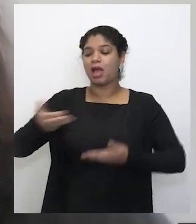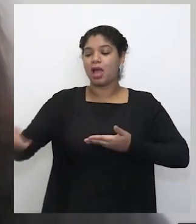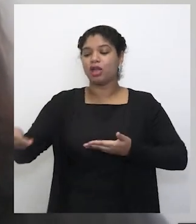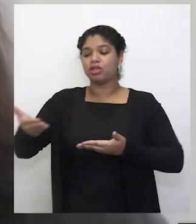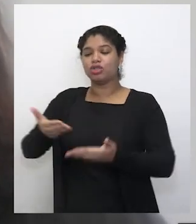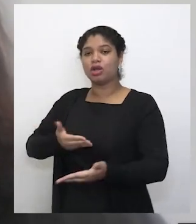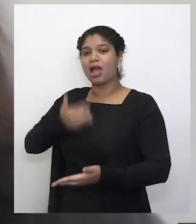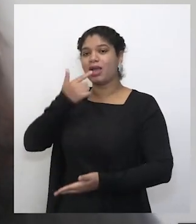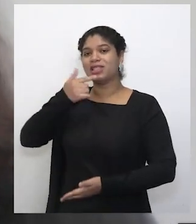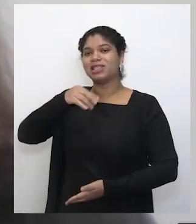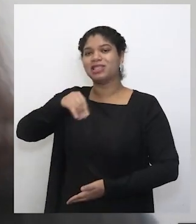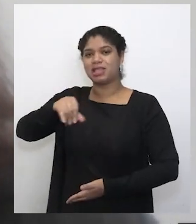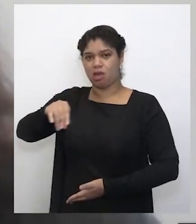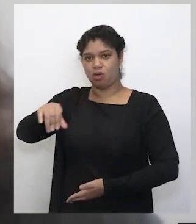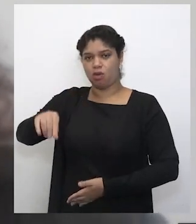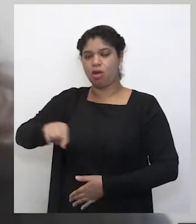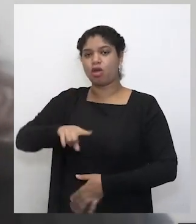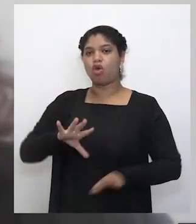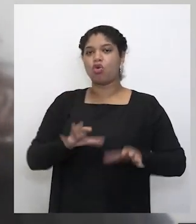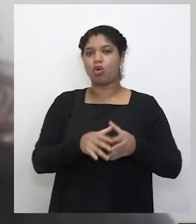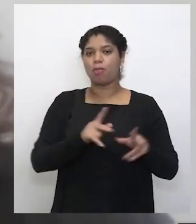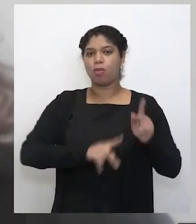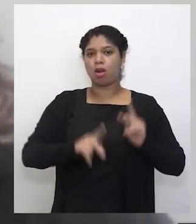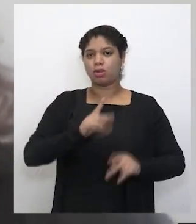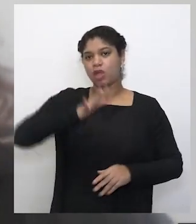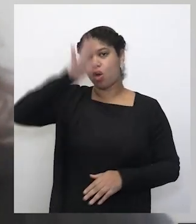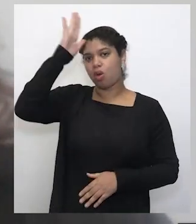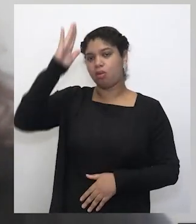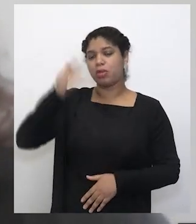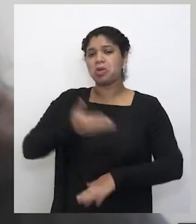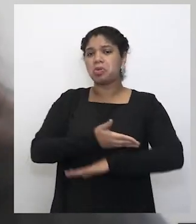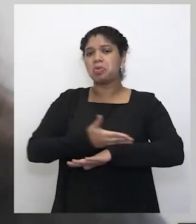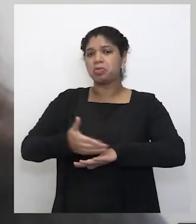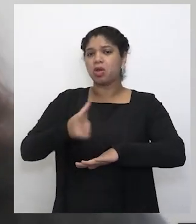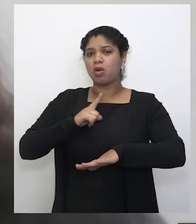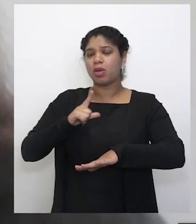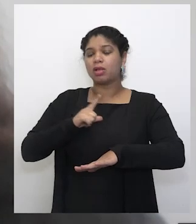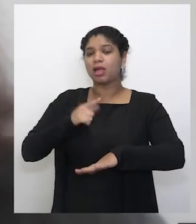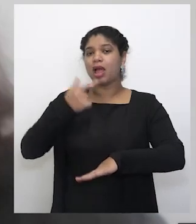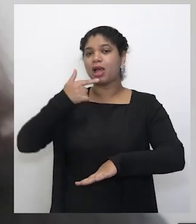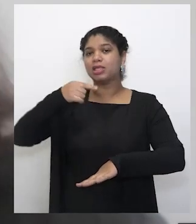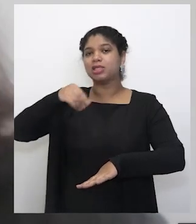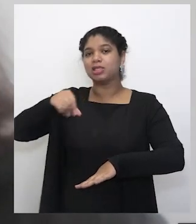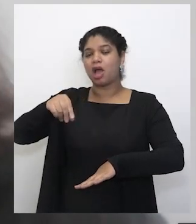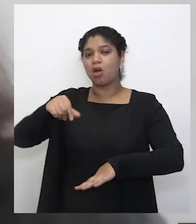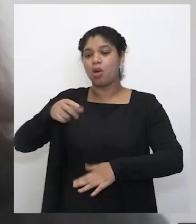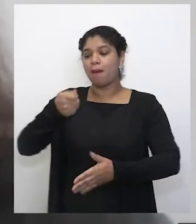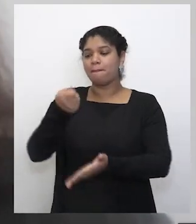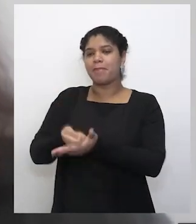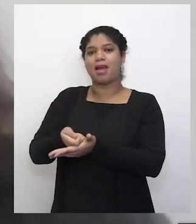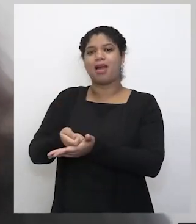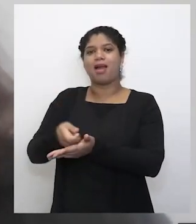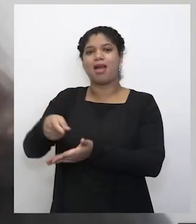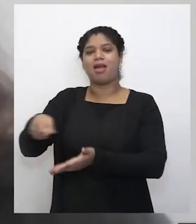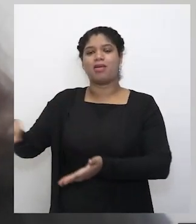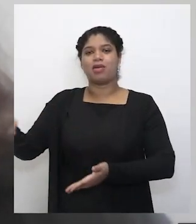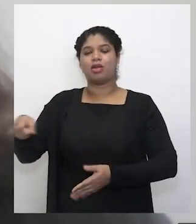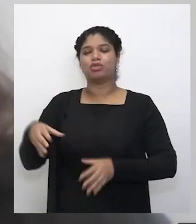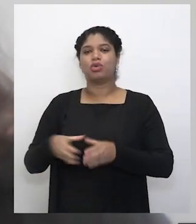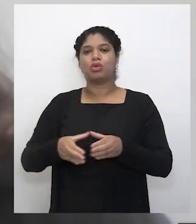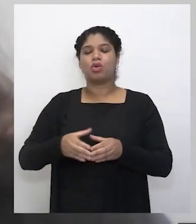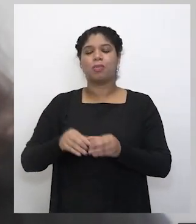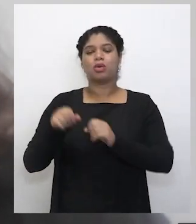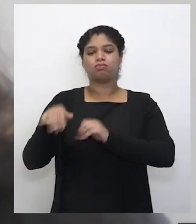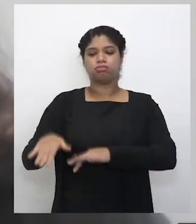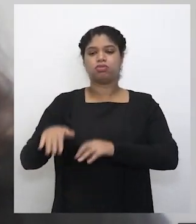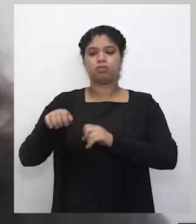Os romanos, eles usavam o sal como forma de pagamento dos seus soldados, né? Surgindo,